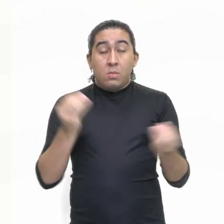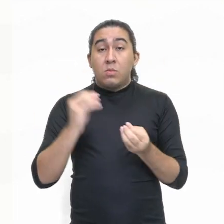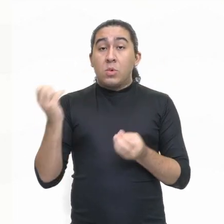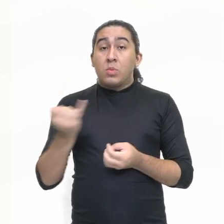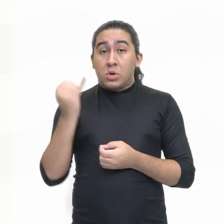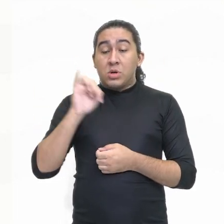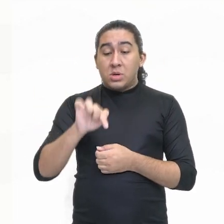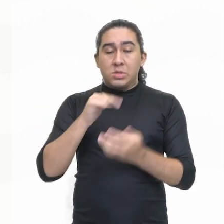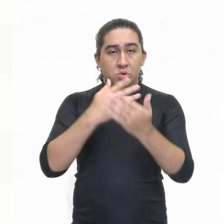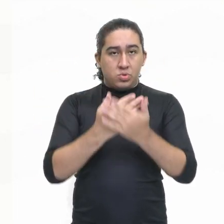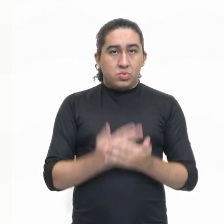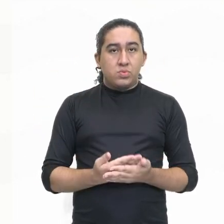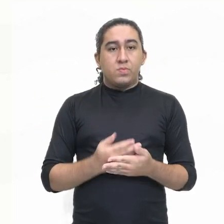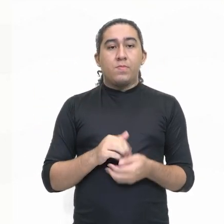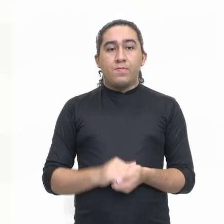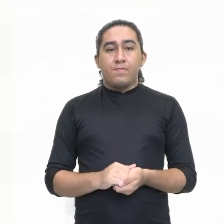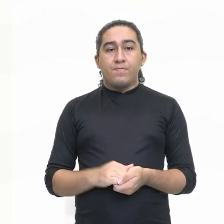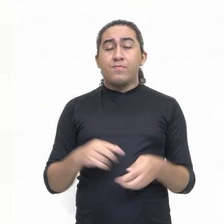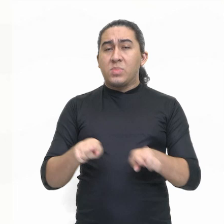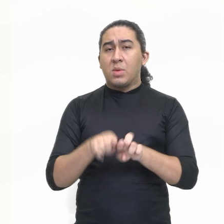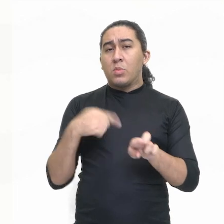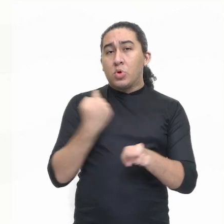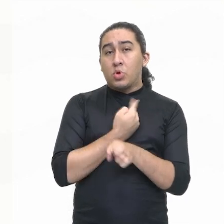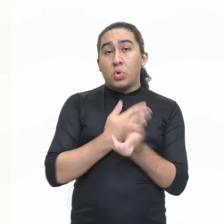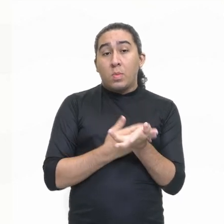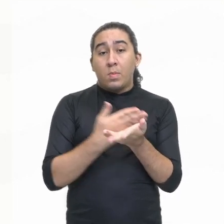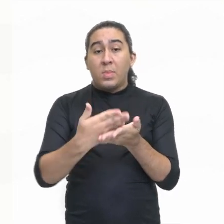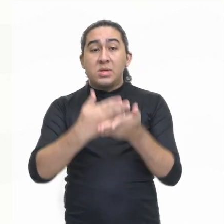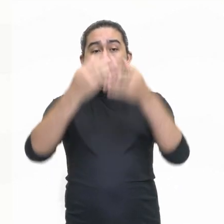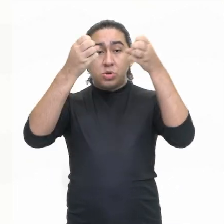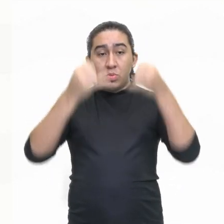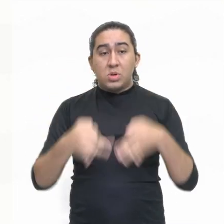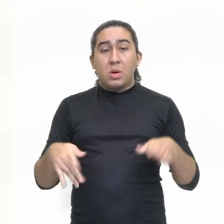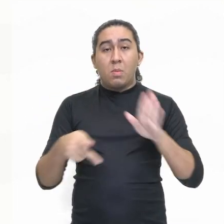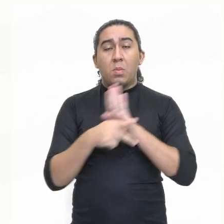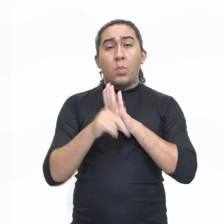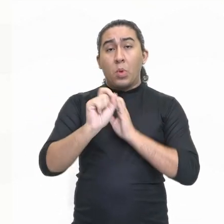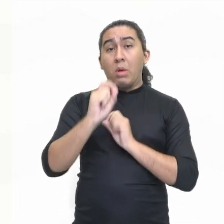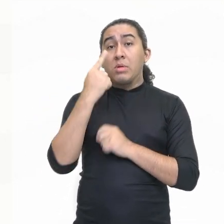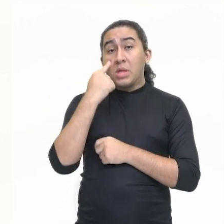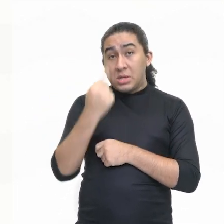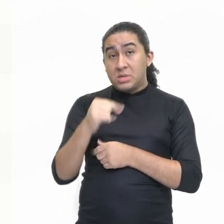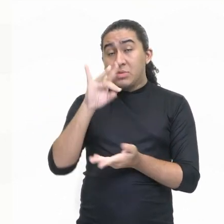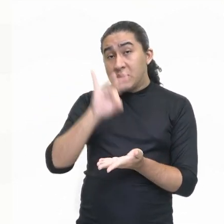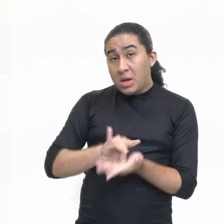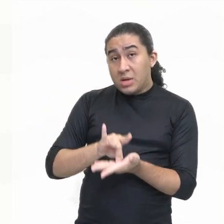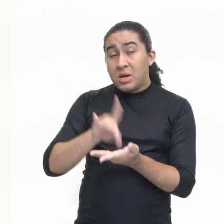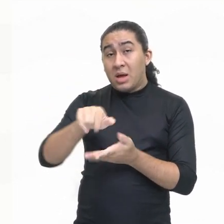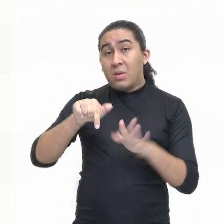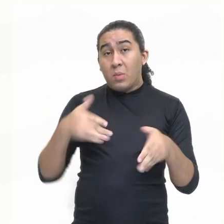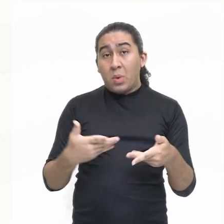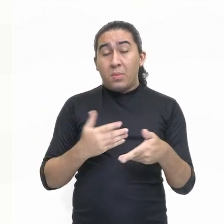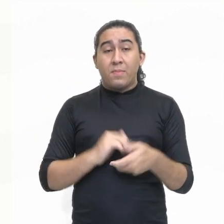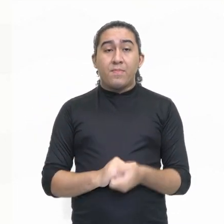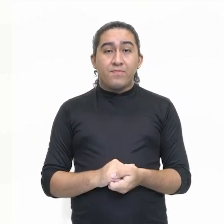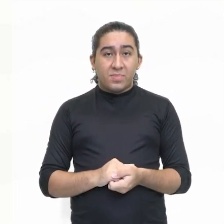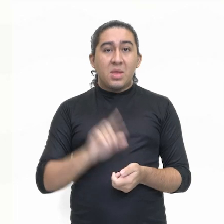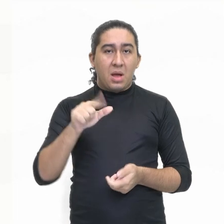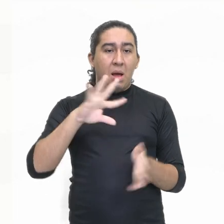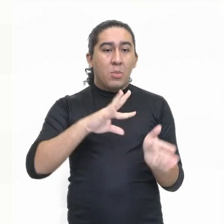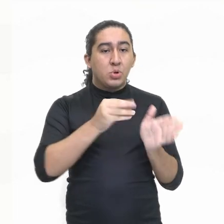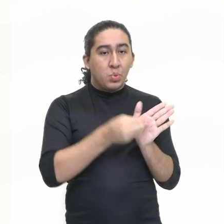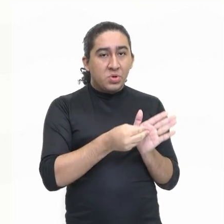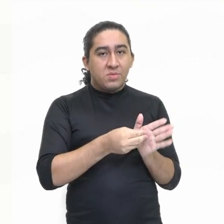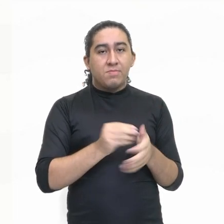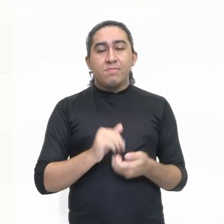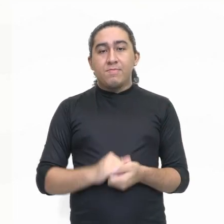dos biomas. E a gente vai começar a falar sobre um bioma bem interessante, né, que é o bioma